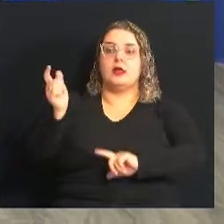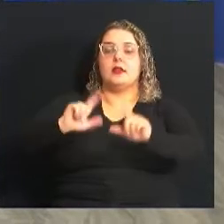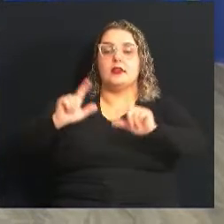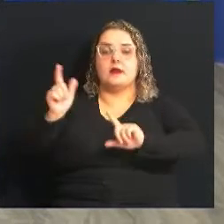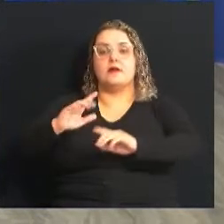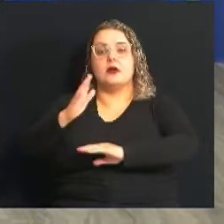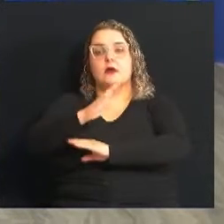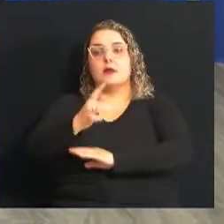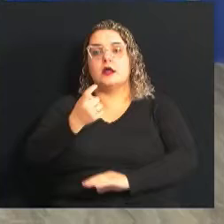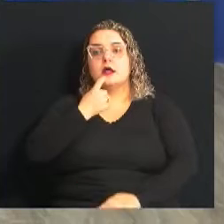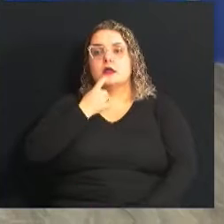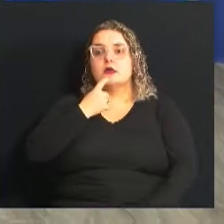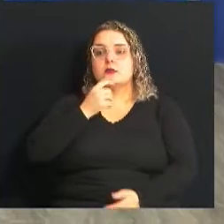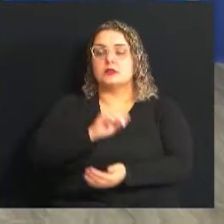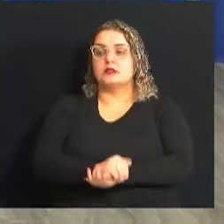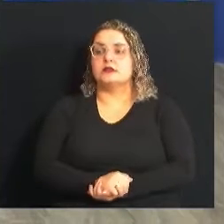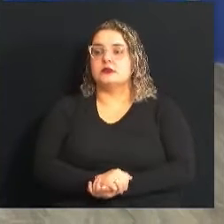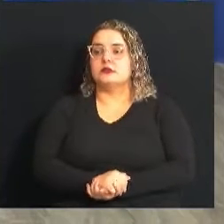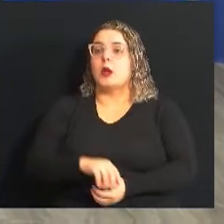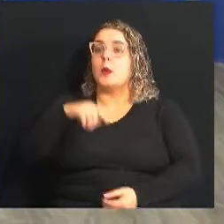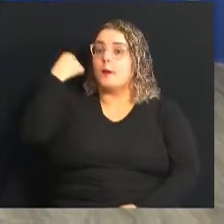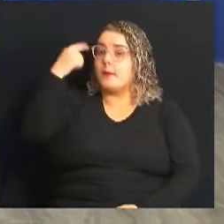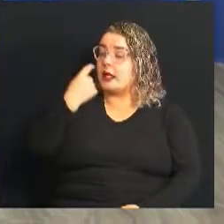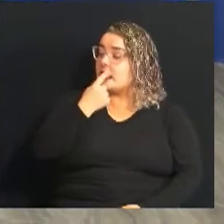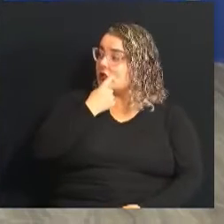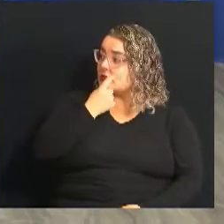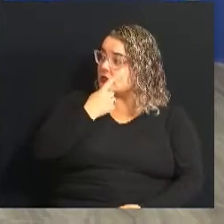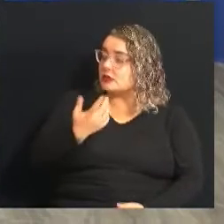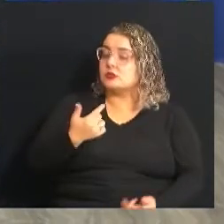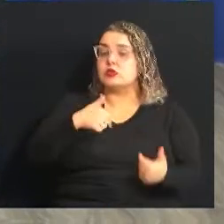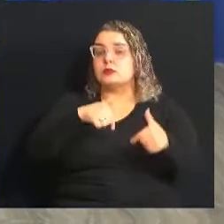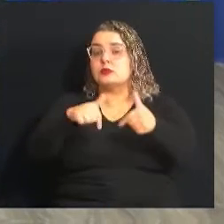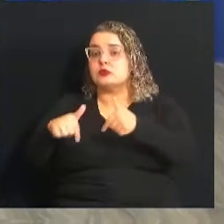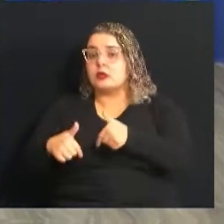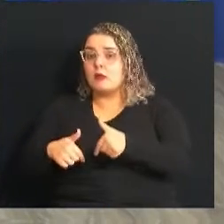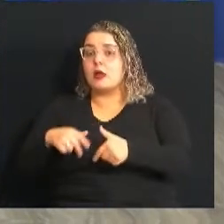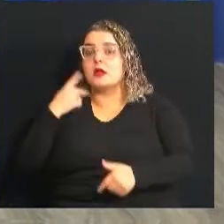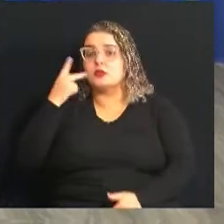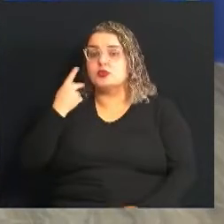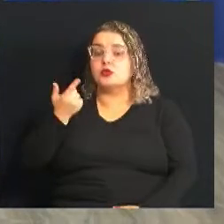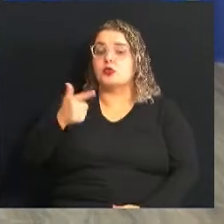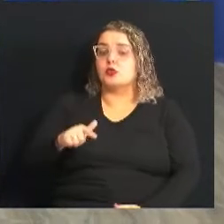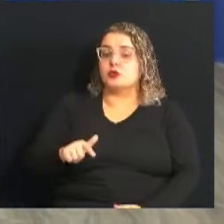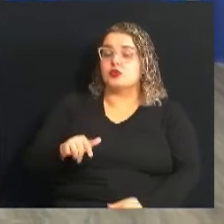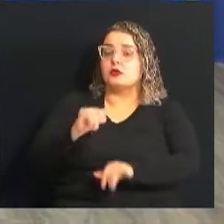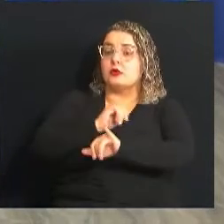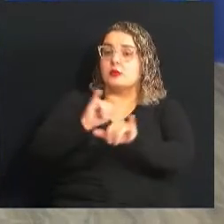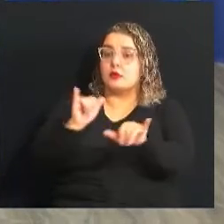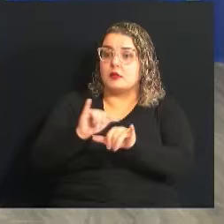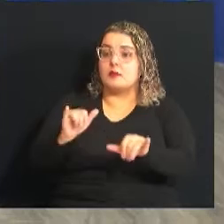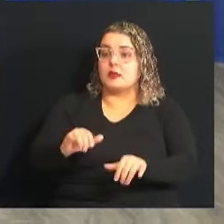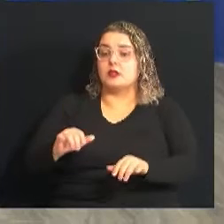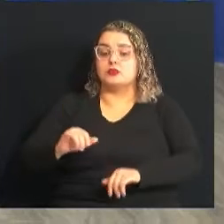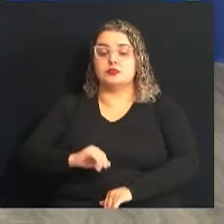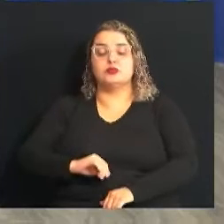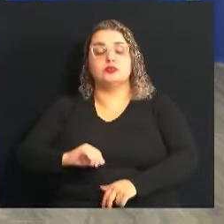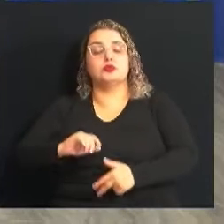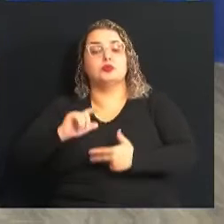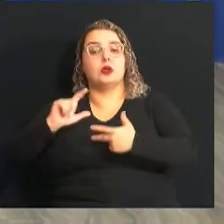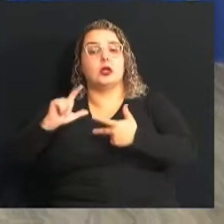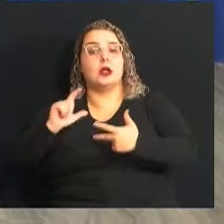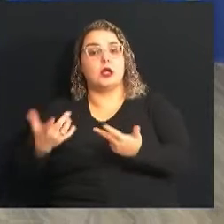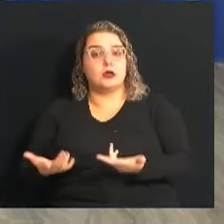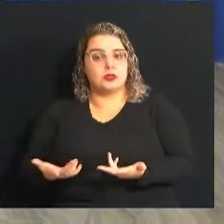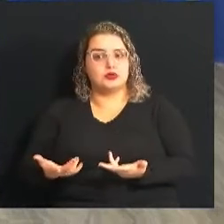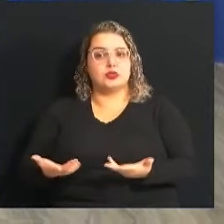youtube.com/TV Câmara Campinas. Mina Abreu, sobre o trabalho dos parlamentares, a gente continua repercutindo aqui nas notícias do Legislativo, agora